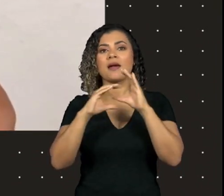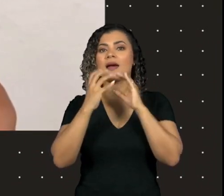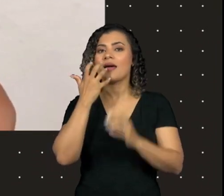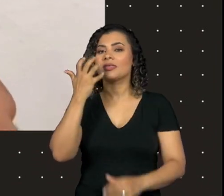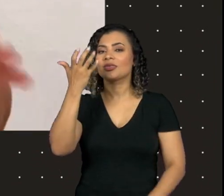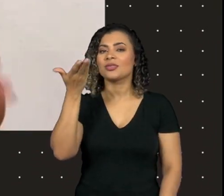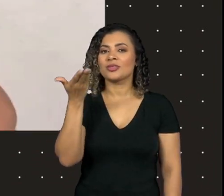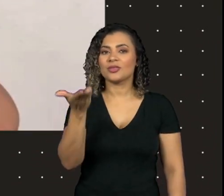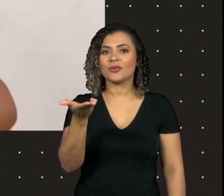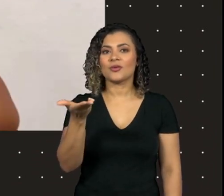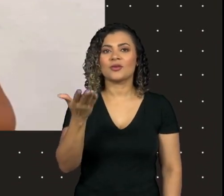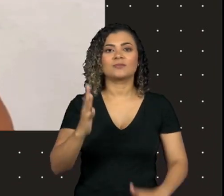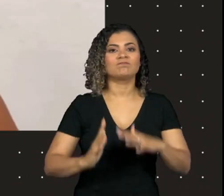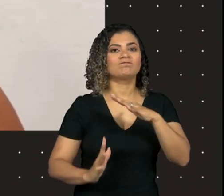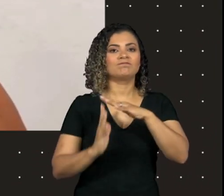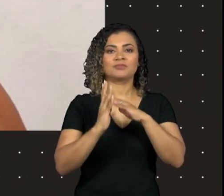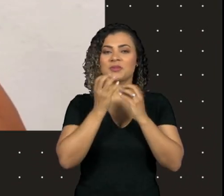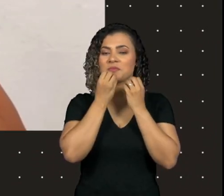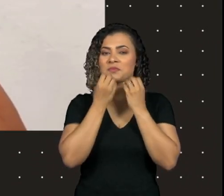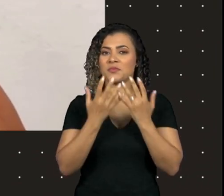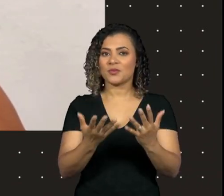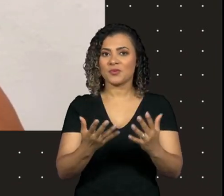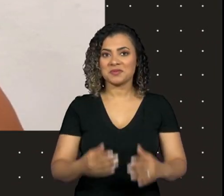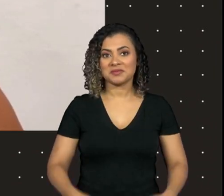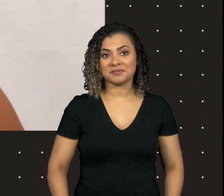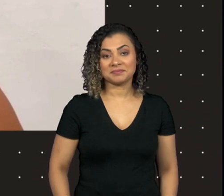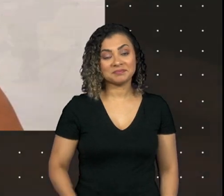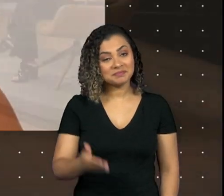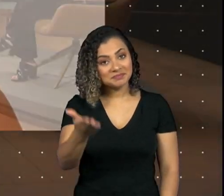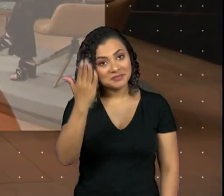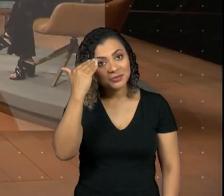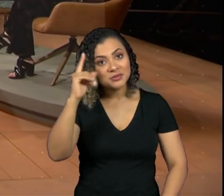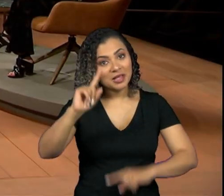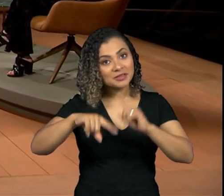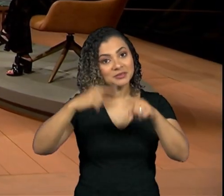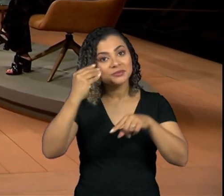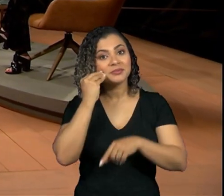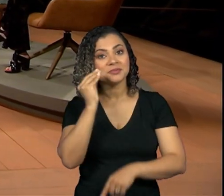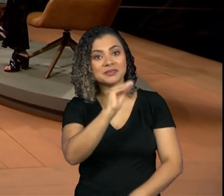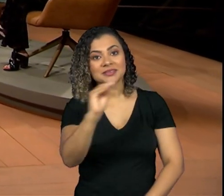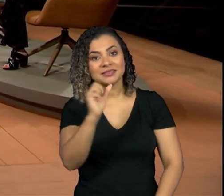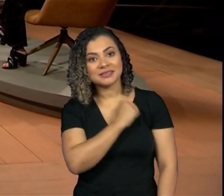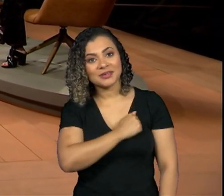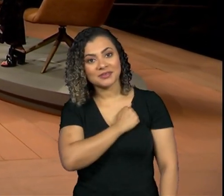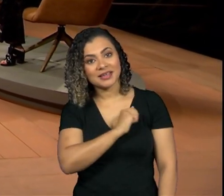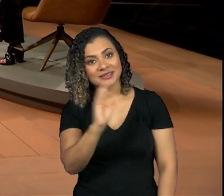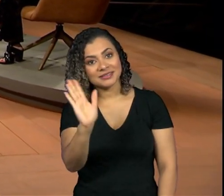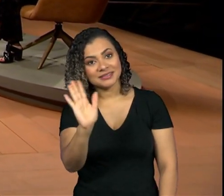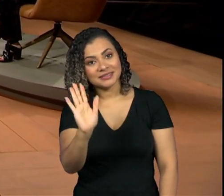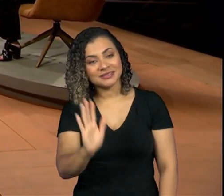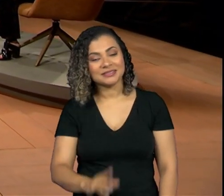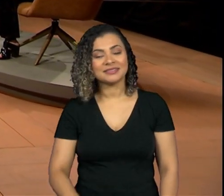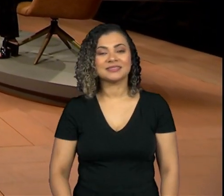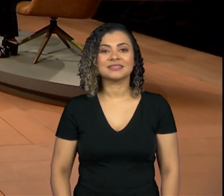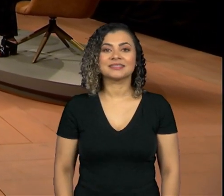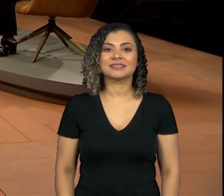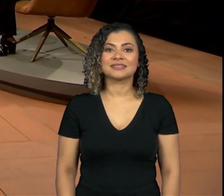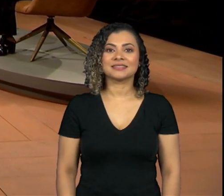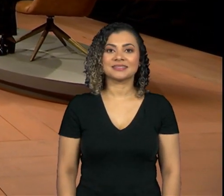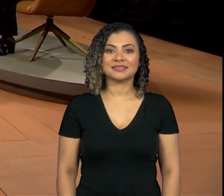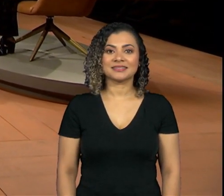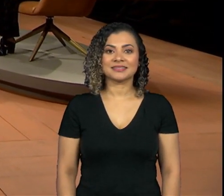cantora muito boa. Sucesso, beijão, saudades, tá,